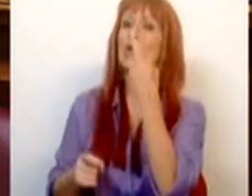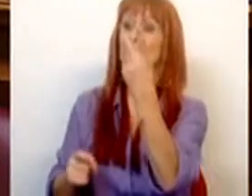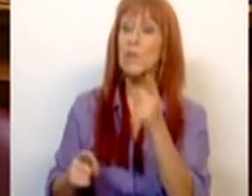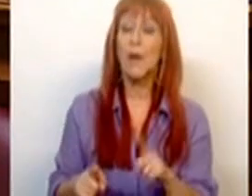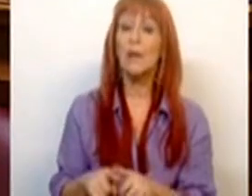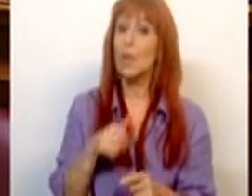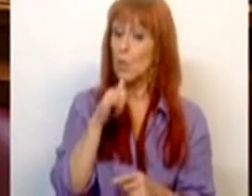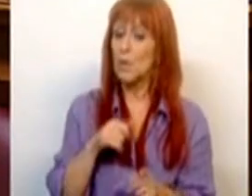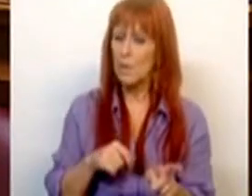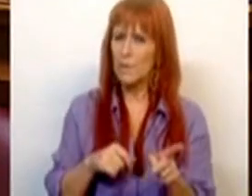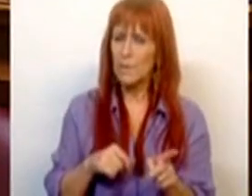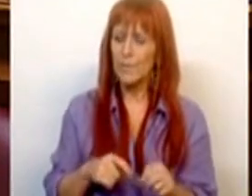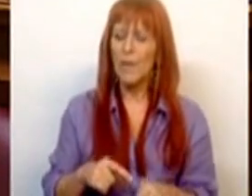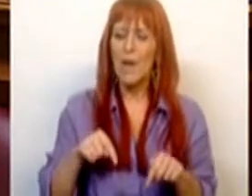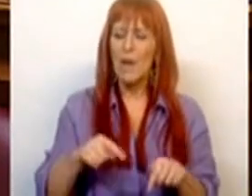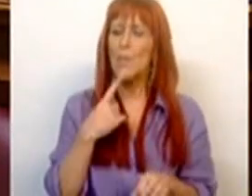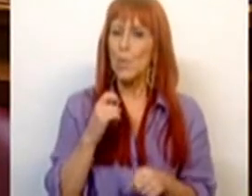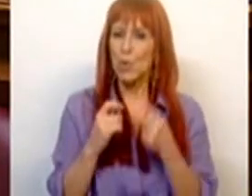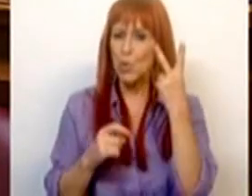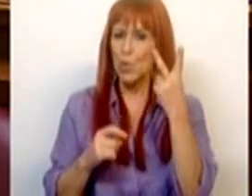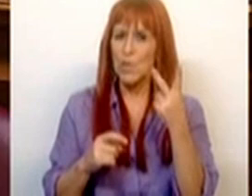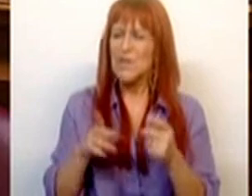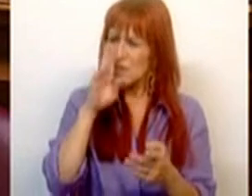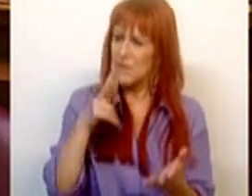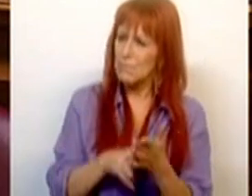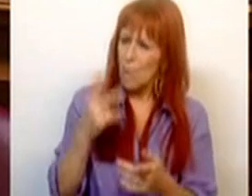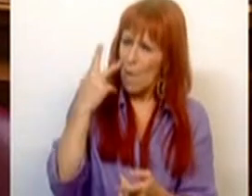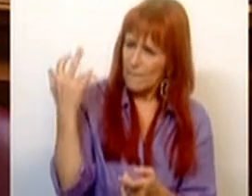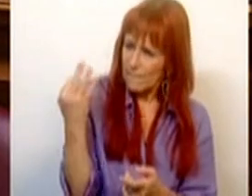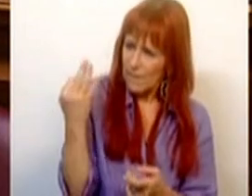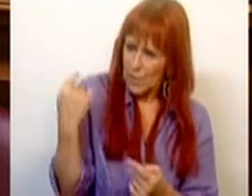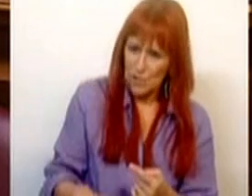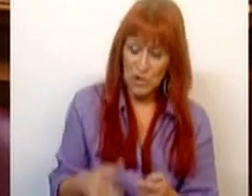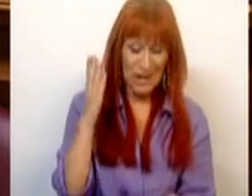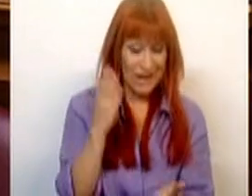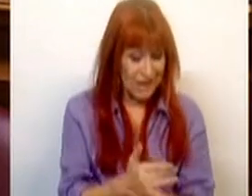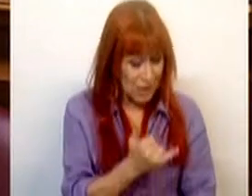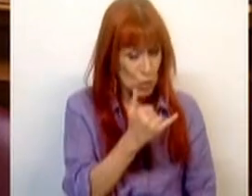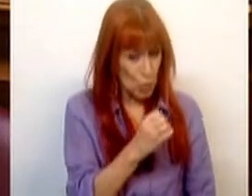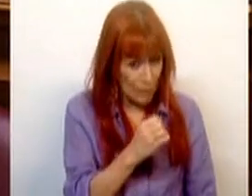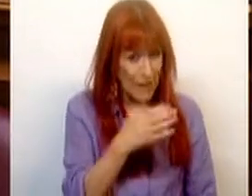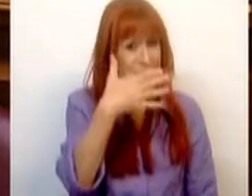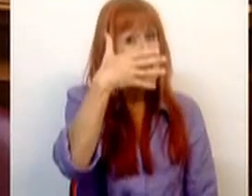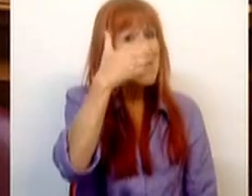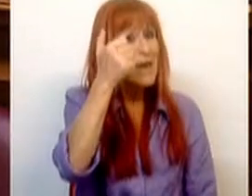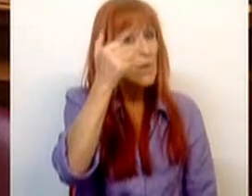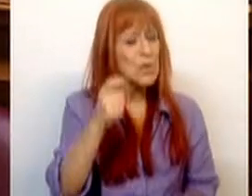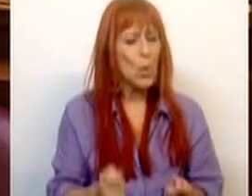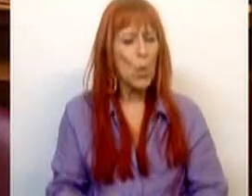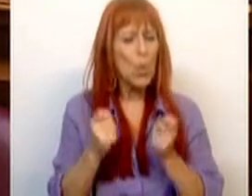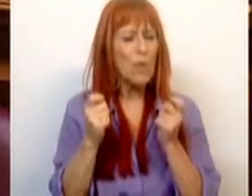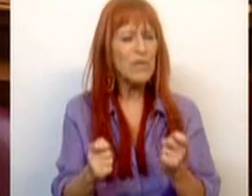do Algarve. Eu para si tinha duas perguntas, é se reconhece ou não que desde 2015 o